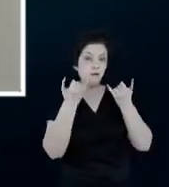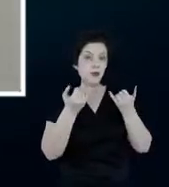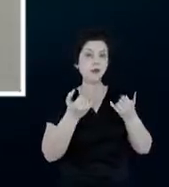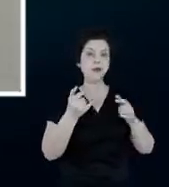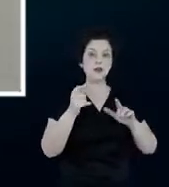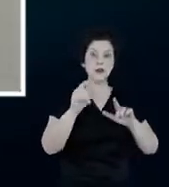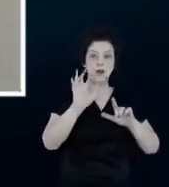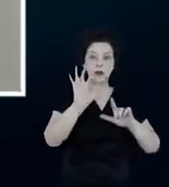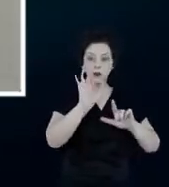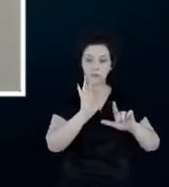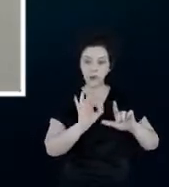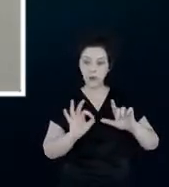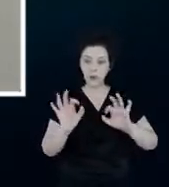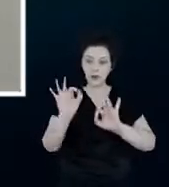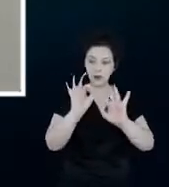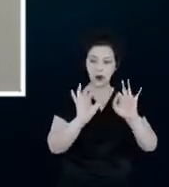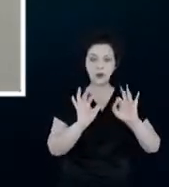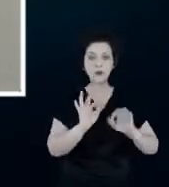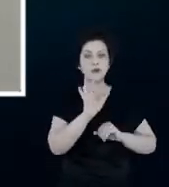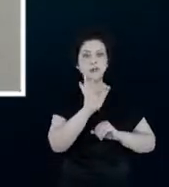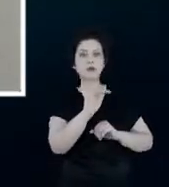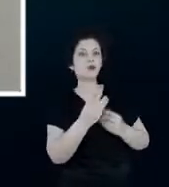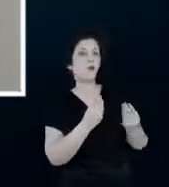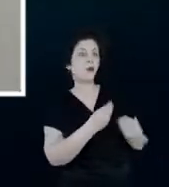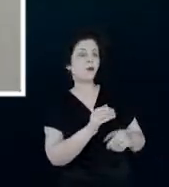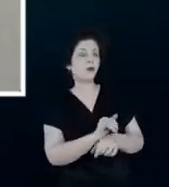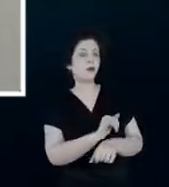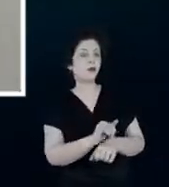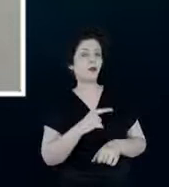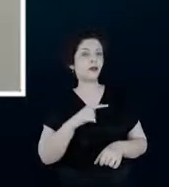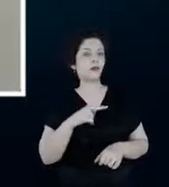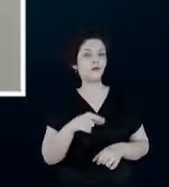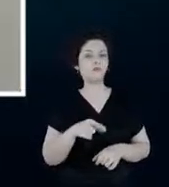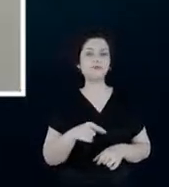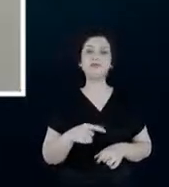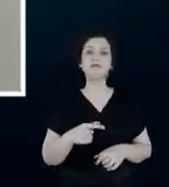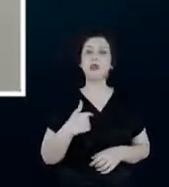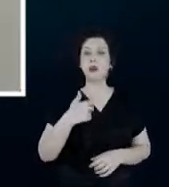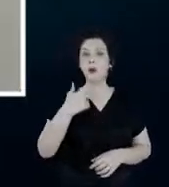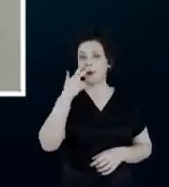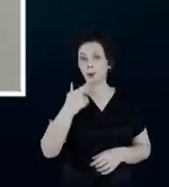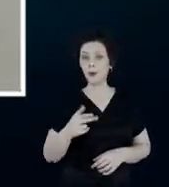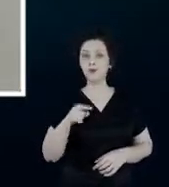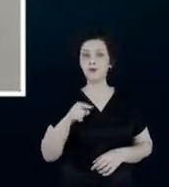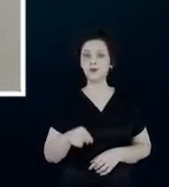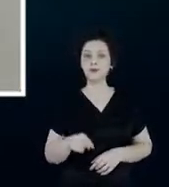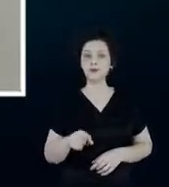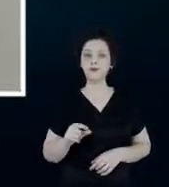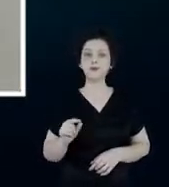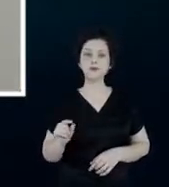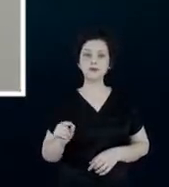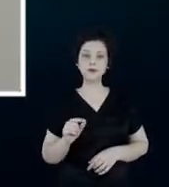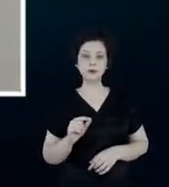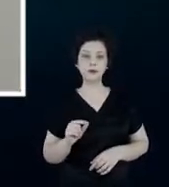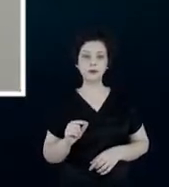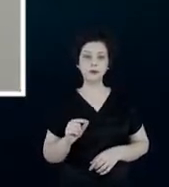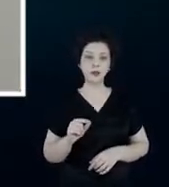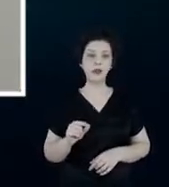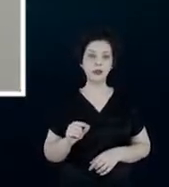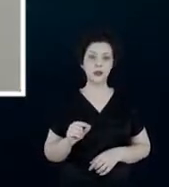mais acertadas das necessidades futuras. E, de alguma forma, o que eu acho é que